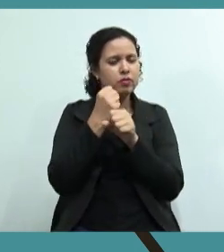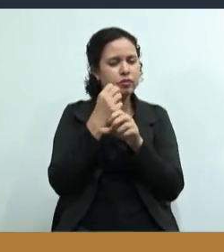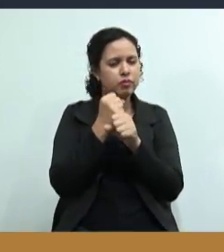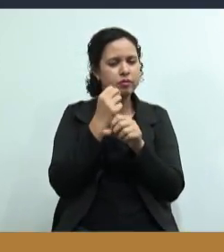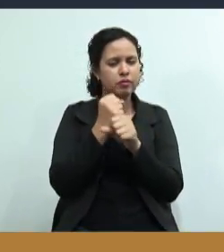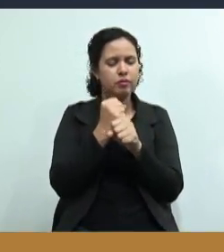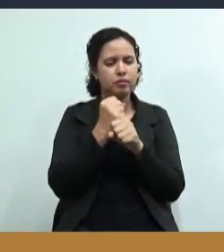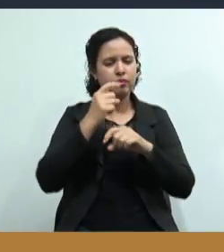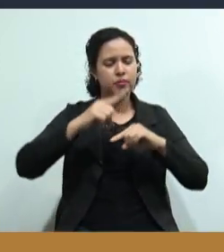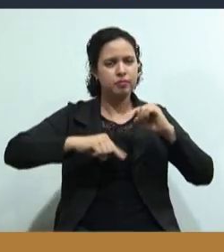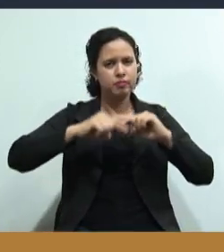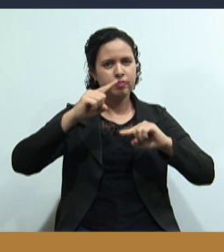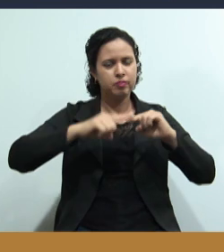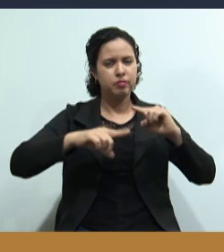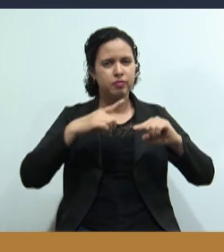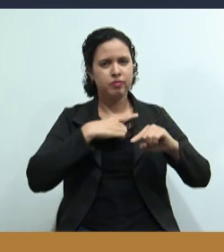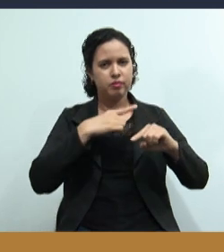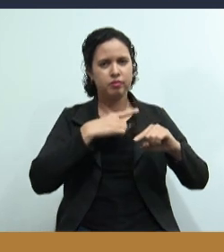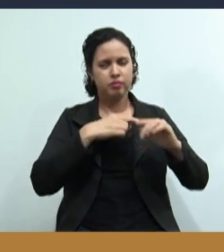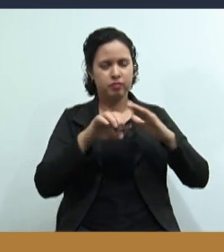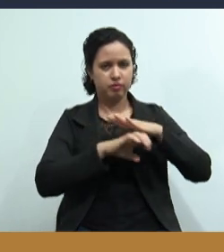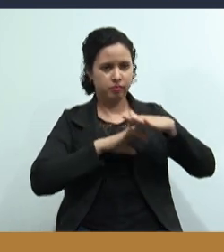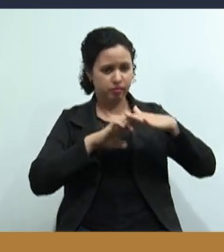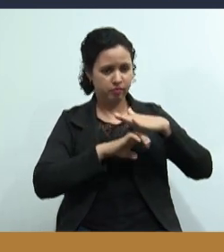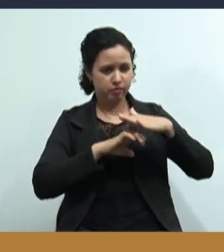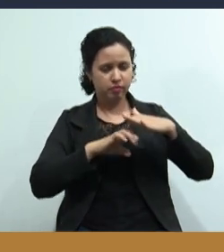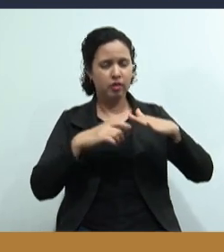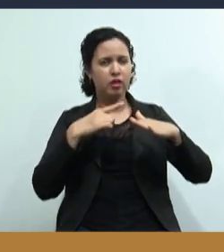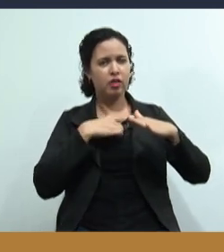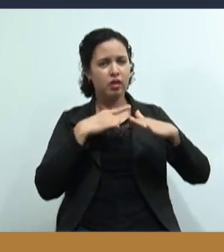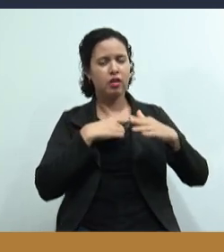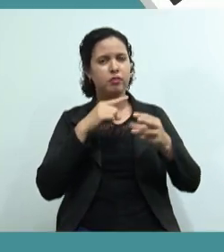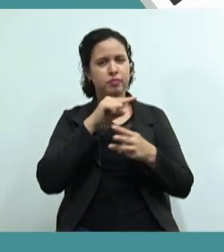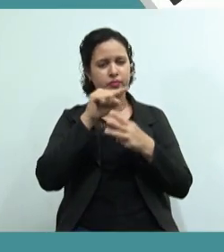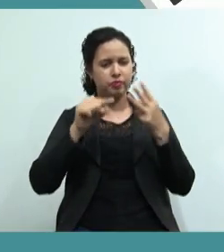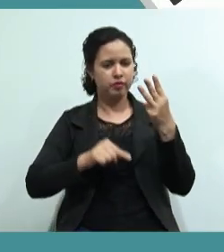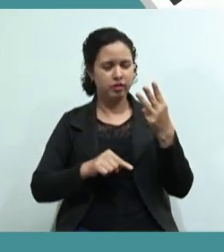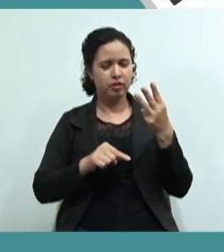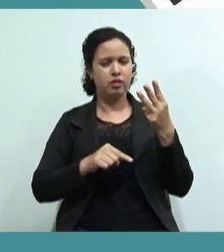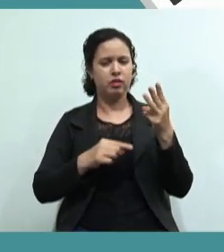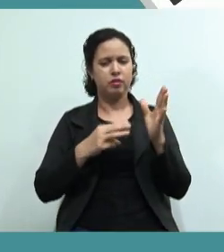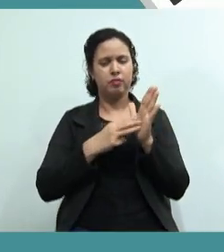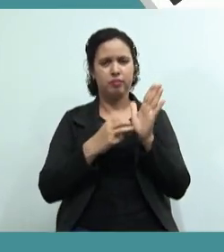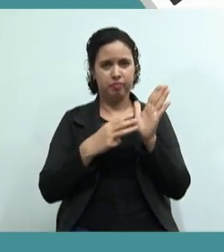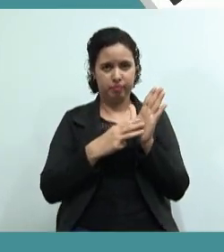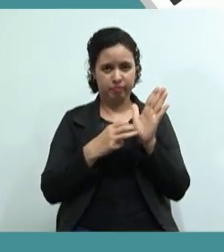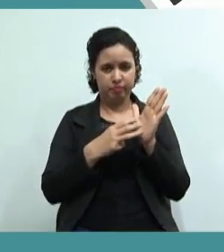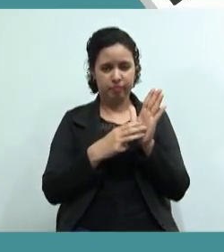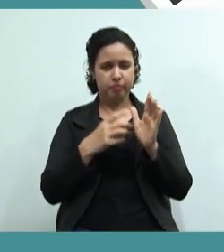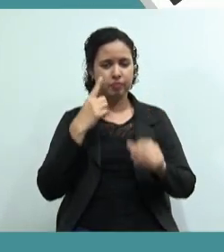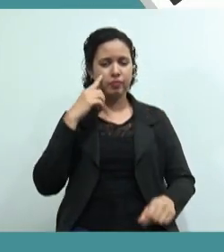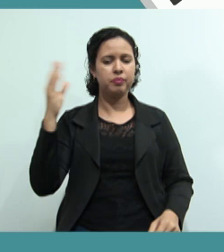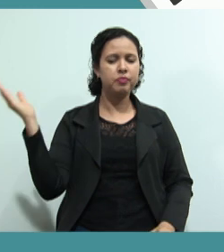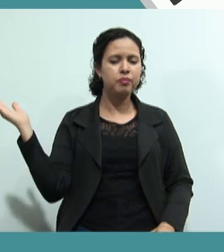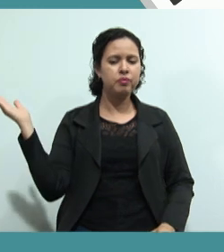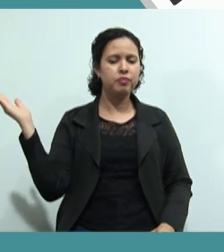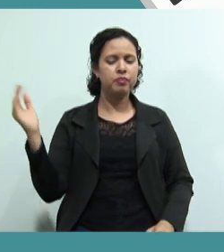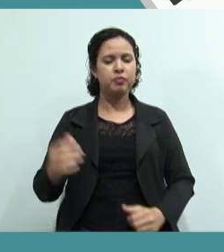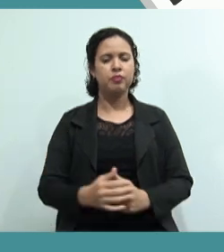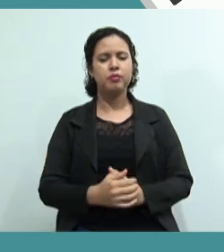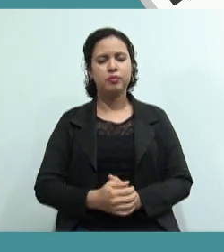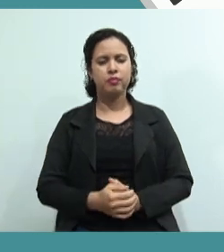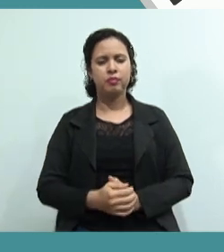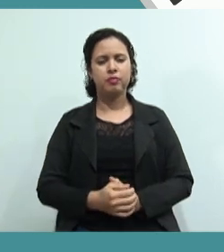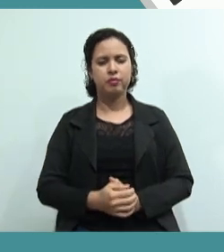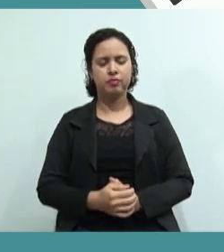de produtos existentes em uma empresa. Existem 3 metodologias de inventário de materiais.